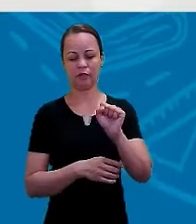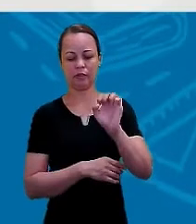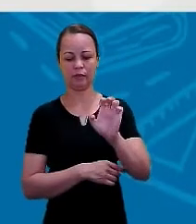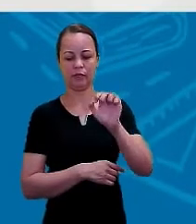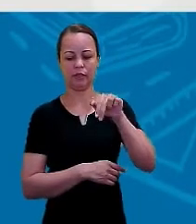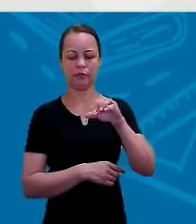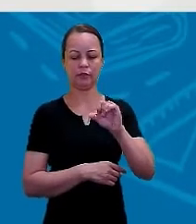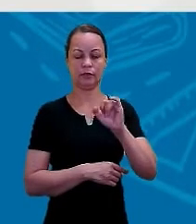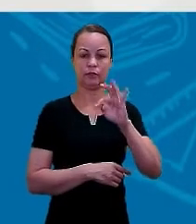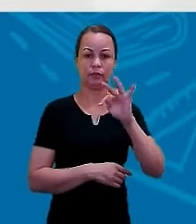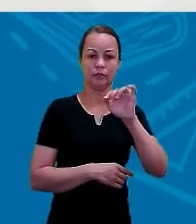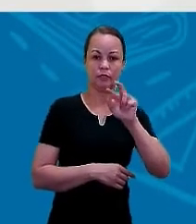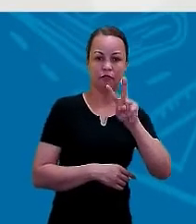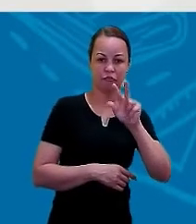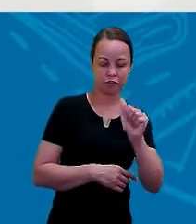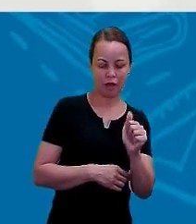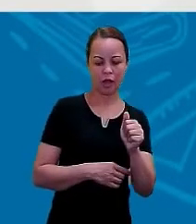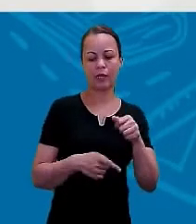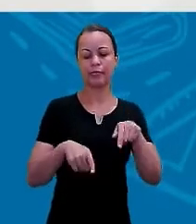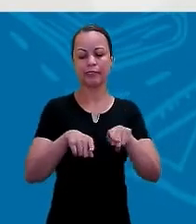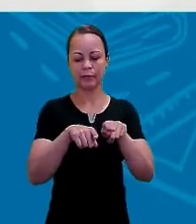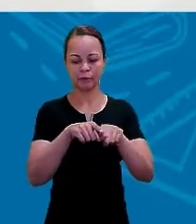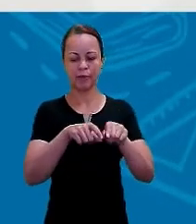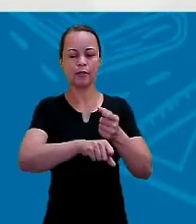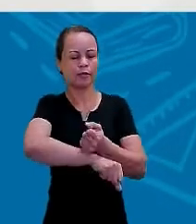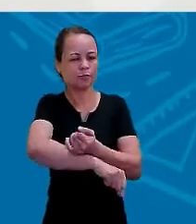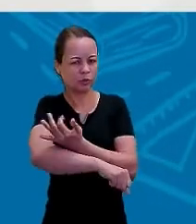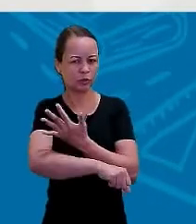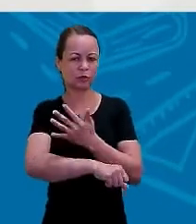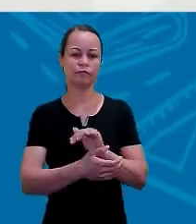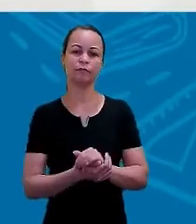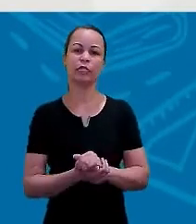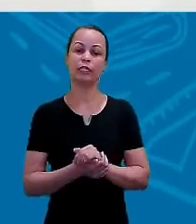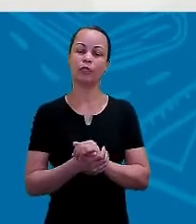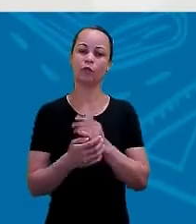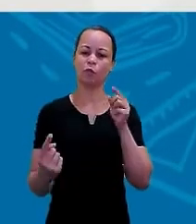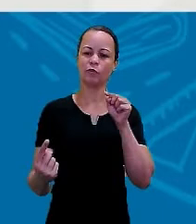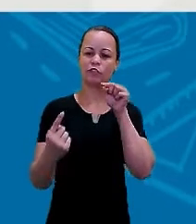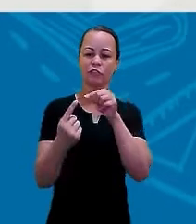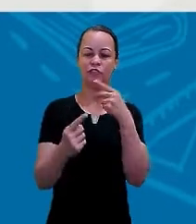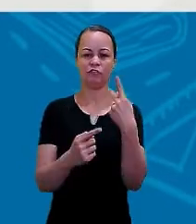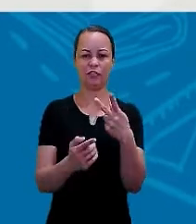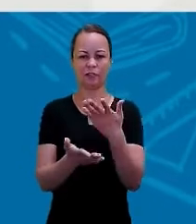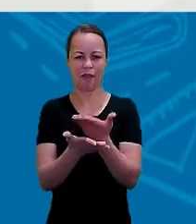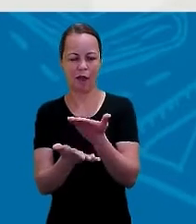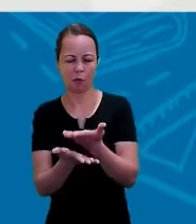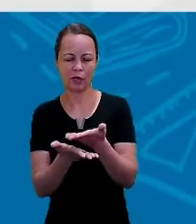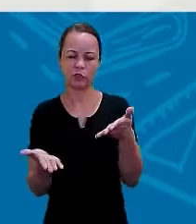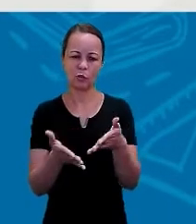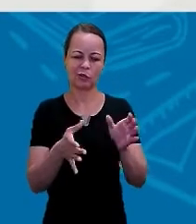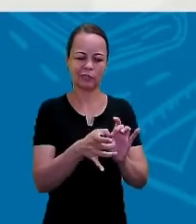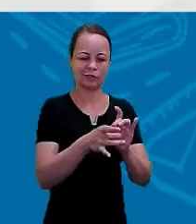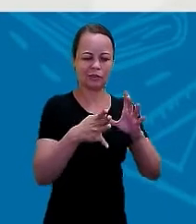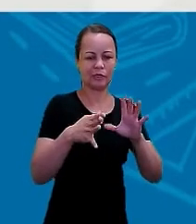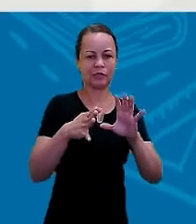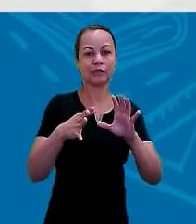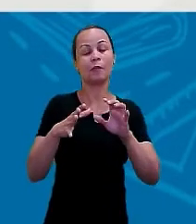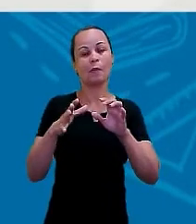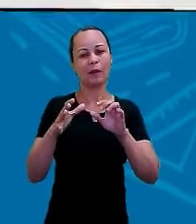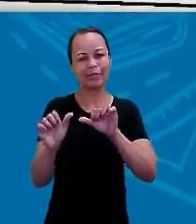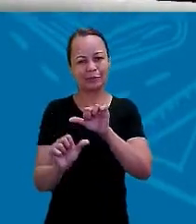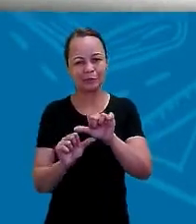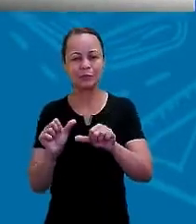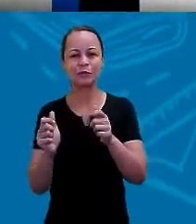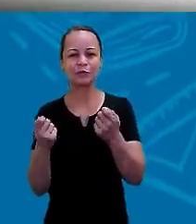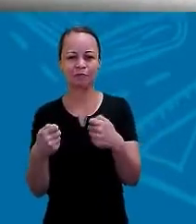como emocional. Então, qual é o grande objetivo dessa aula de hoje? É te tirar do reino da necessidade para o reino da liberdade. Então, vamos